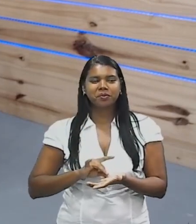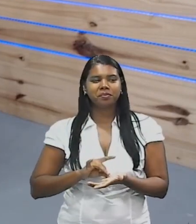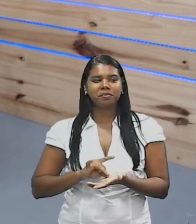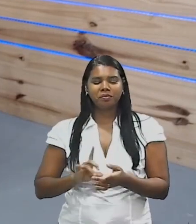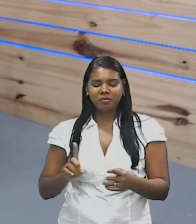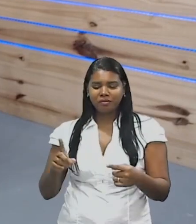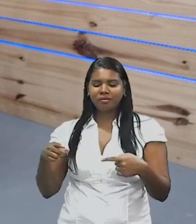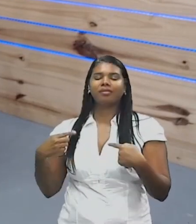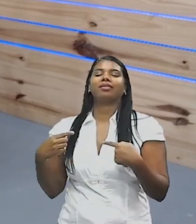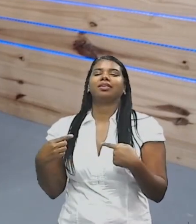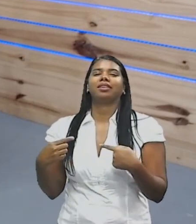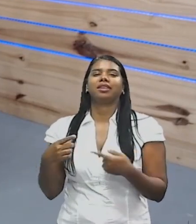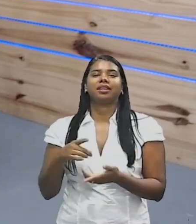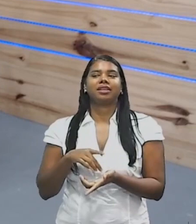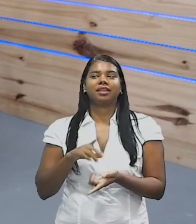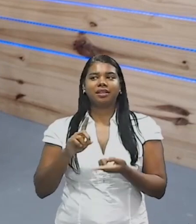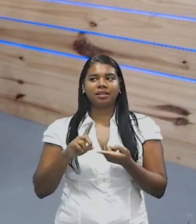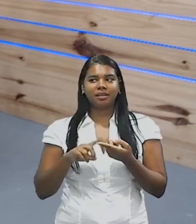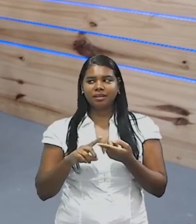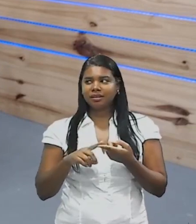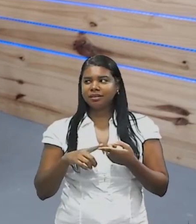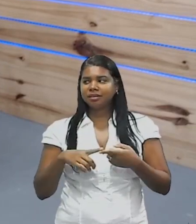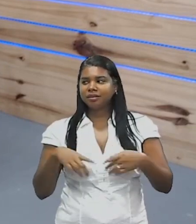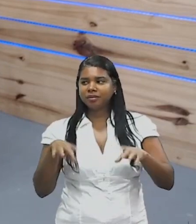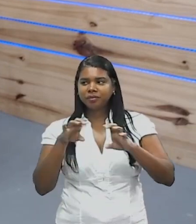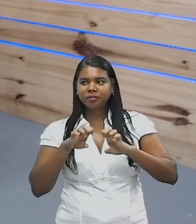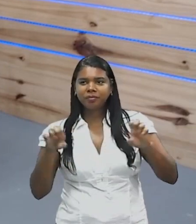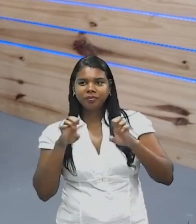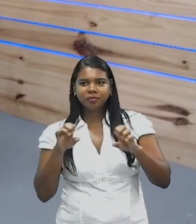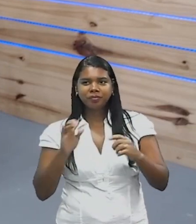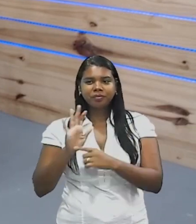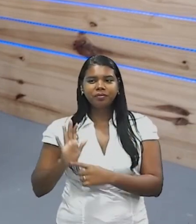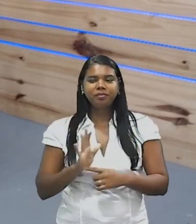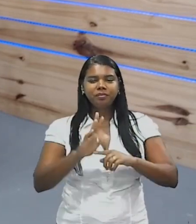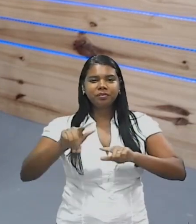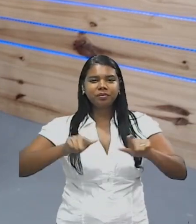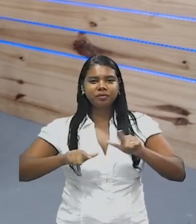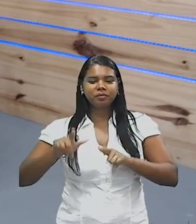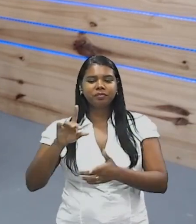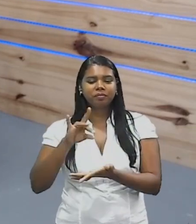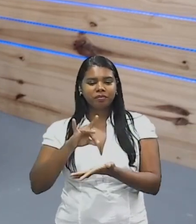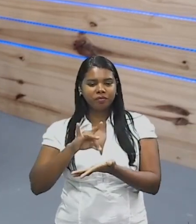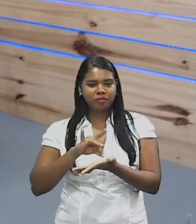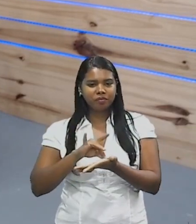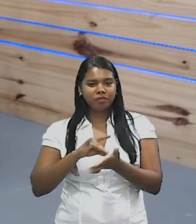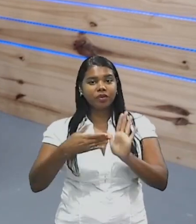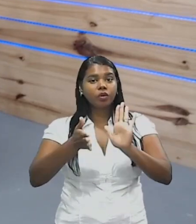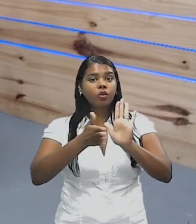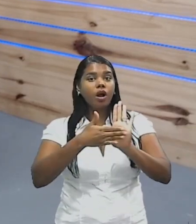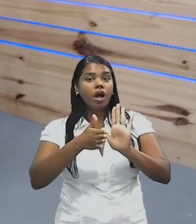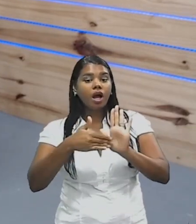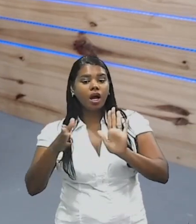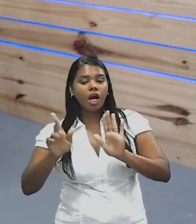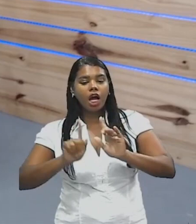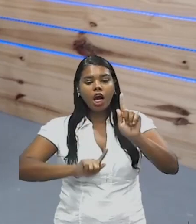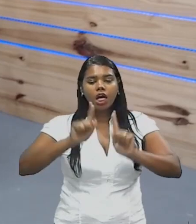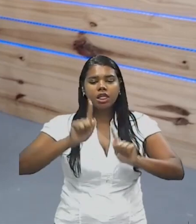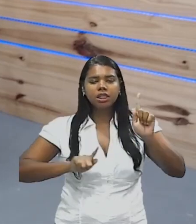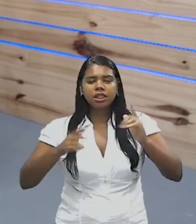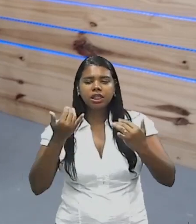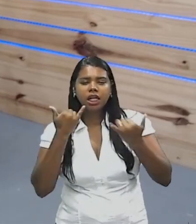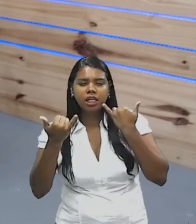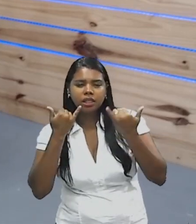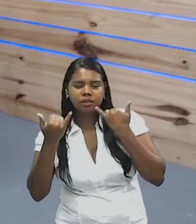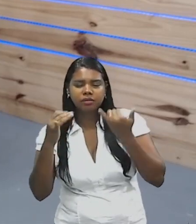impacta diretamente no marketing, que busca trabalhar justamente com a coleta de dados, né, e o